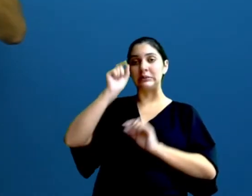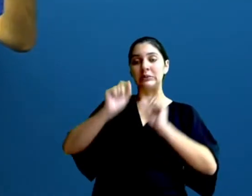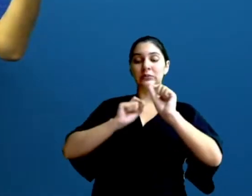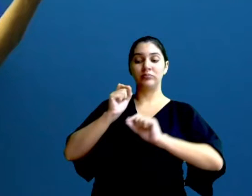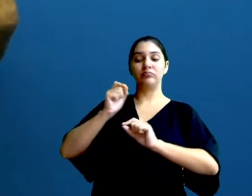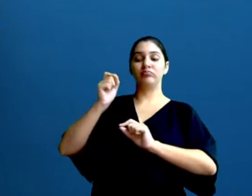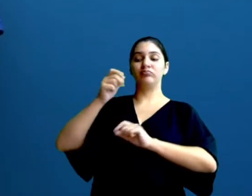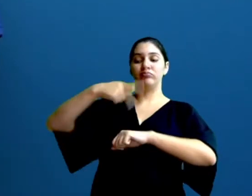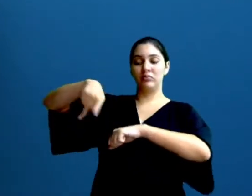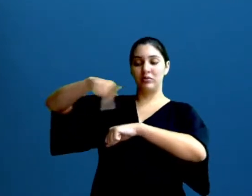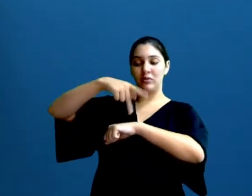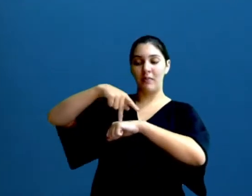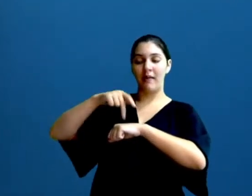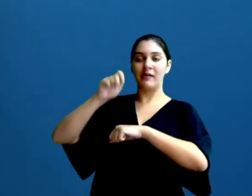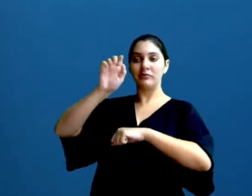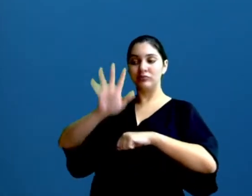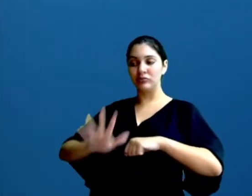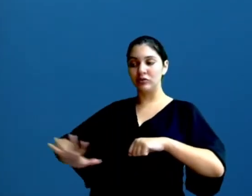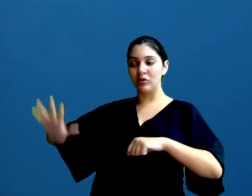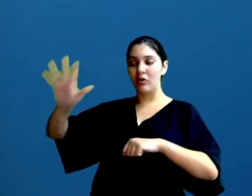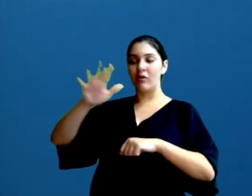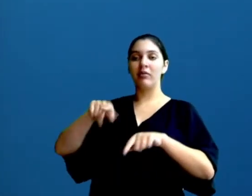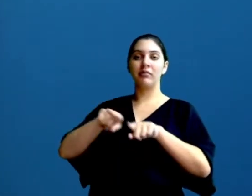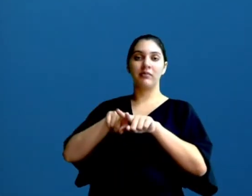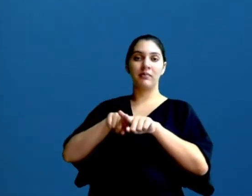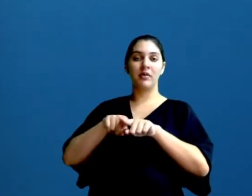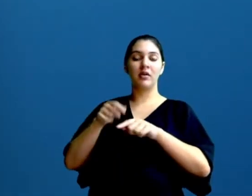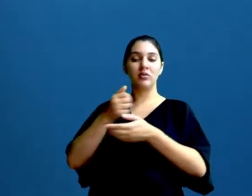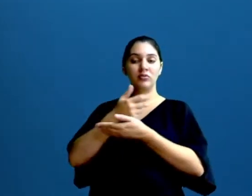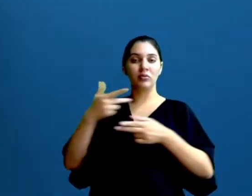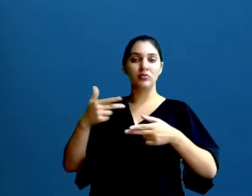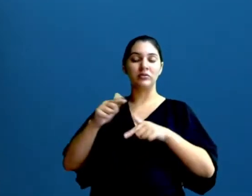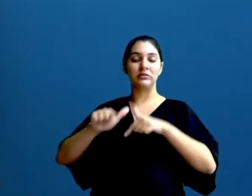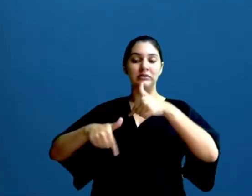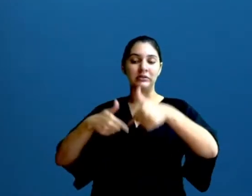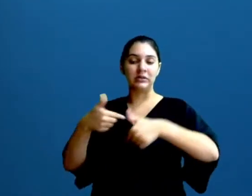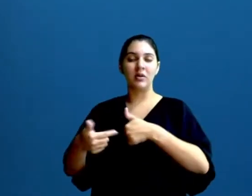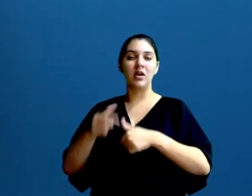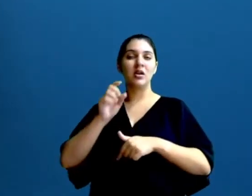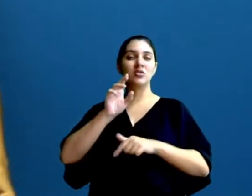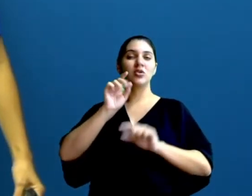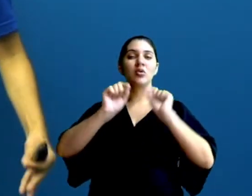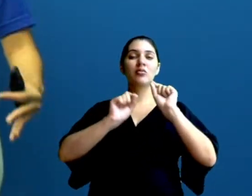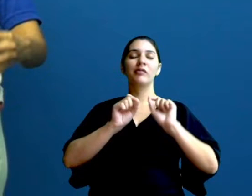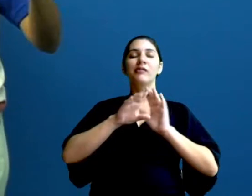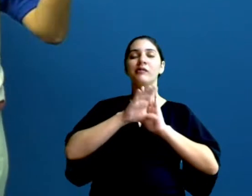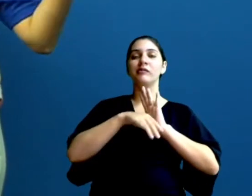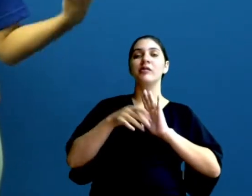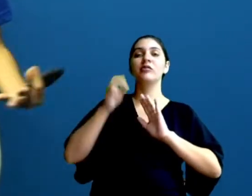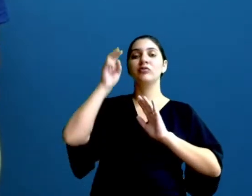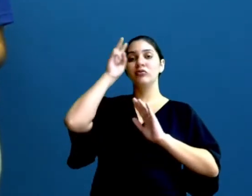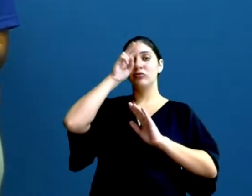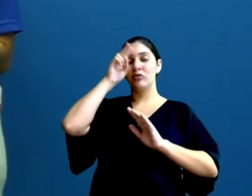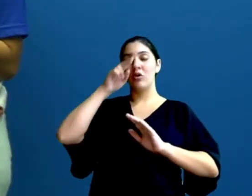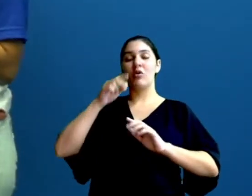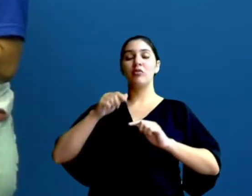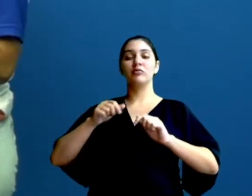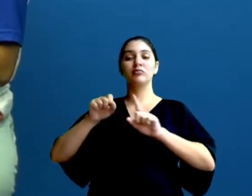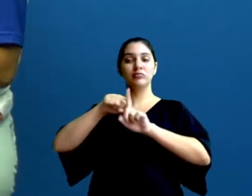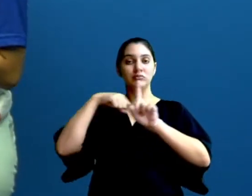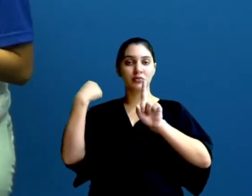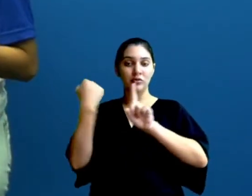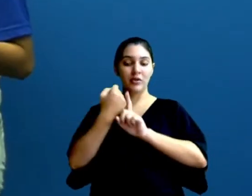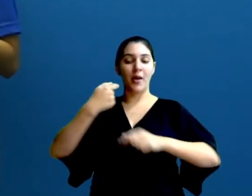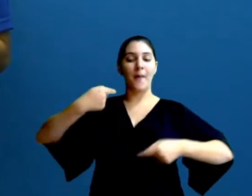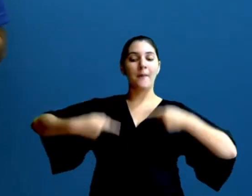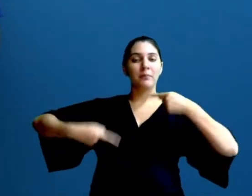continente, questões trabalhistas, era muito mais pelo contexto histórico, social, político, territorial,